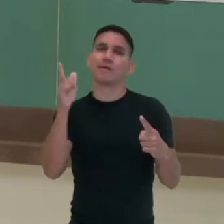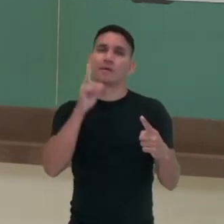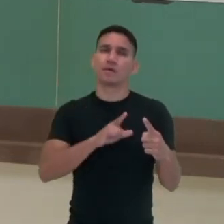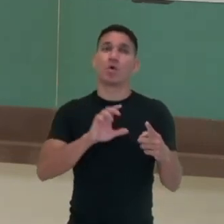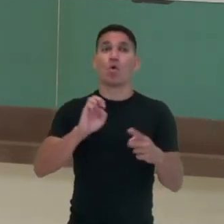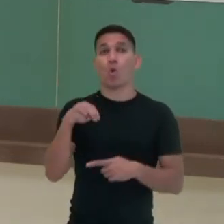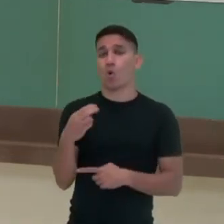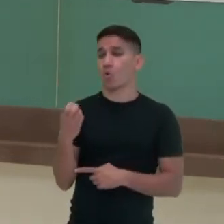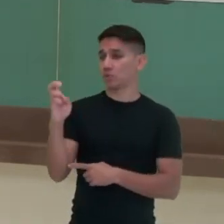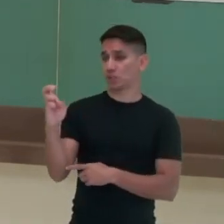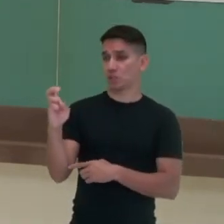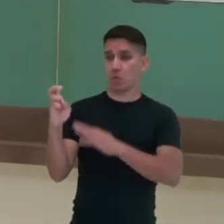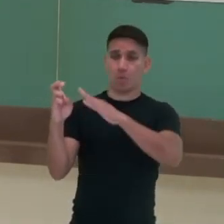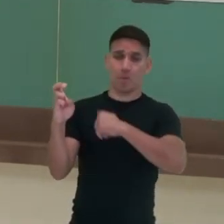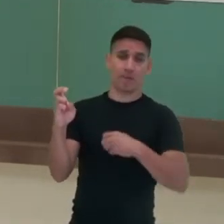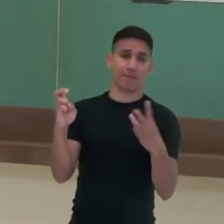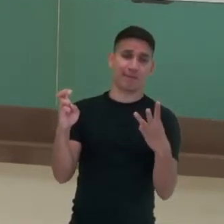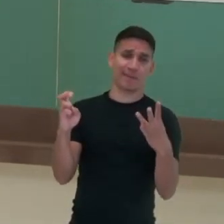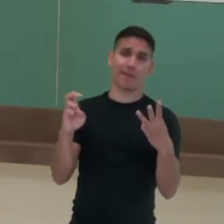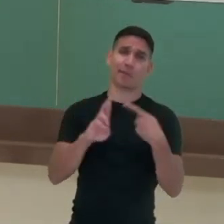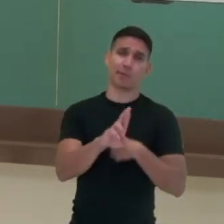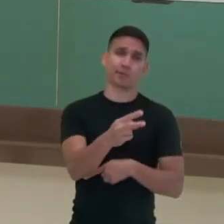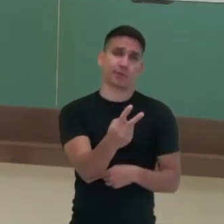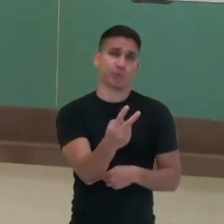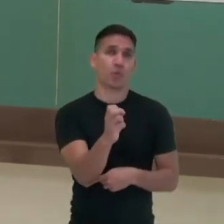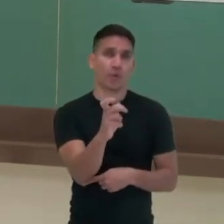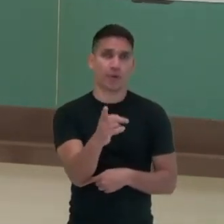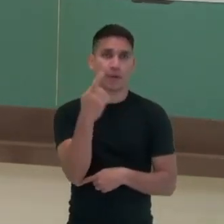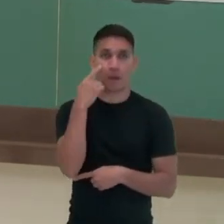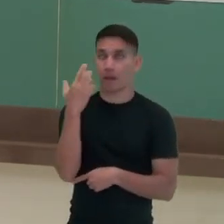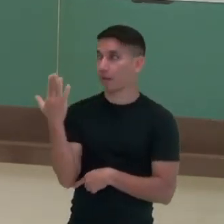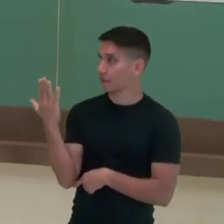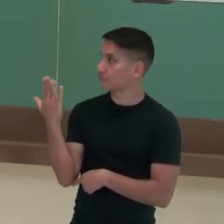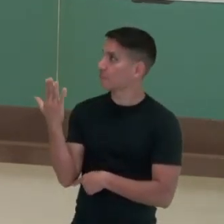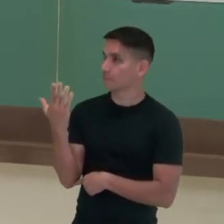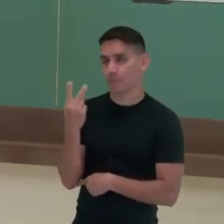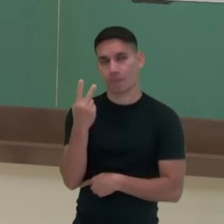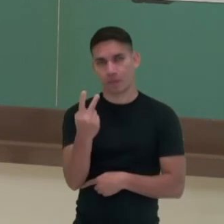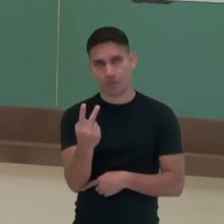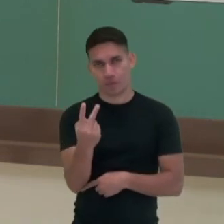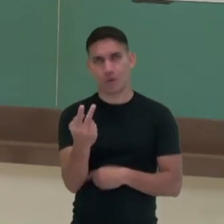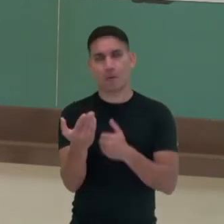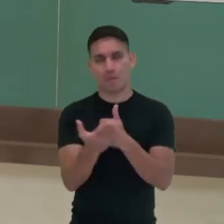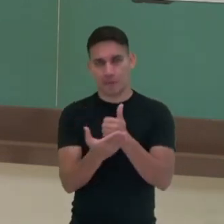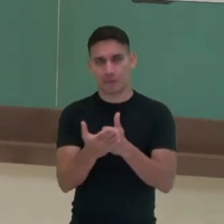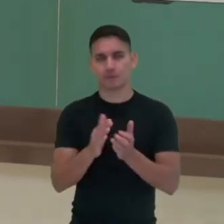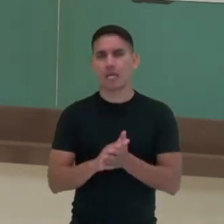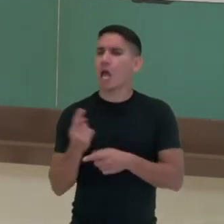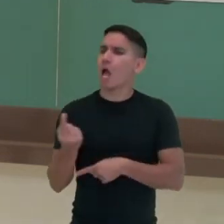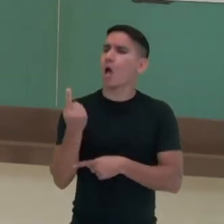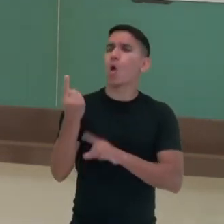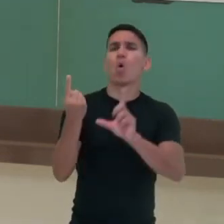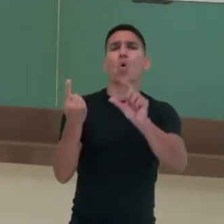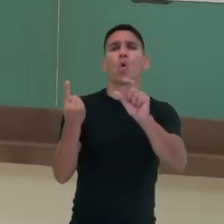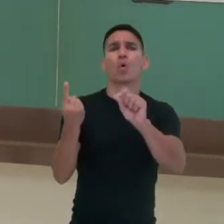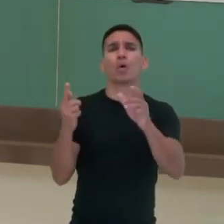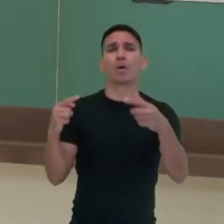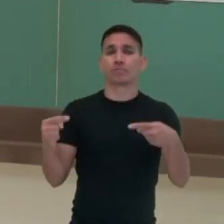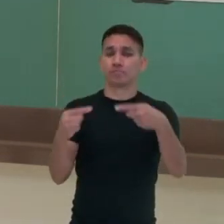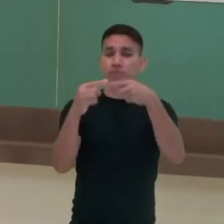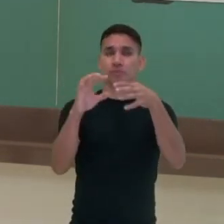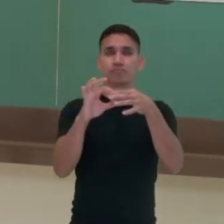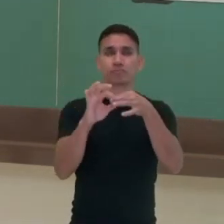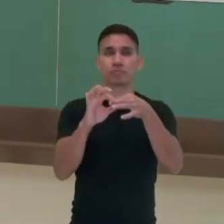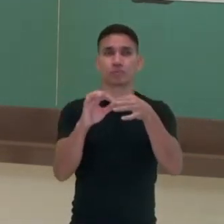menos 3 é 2. Então, a minha base é 2. E a altura? A altura, ela